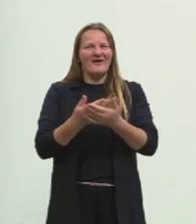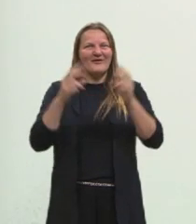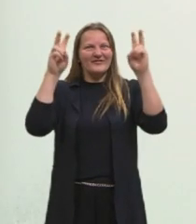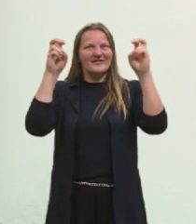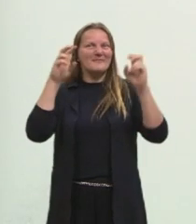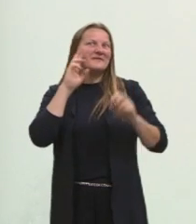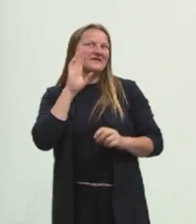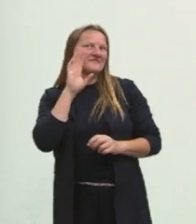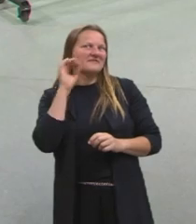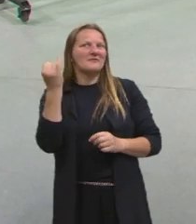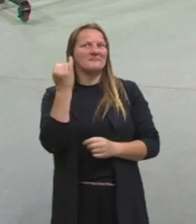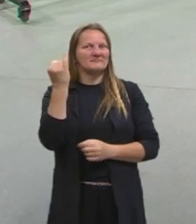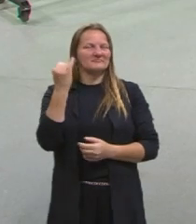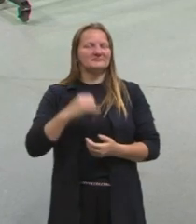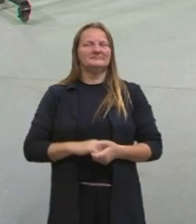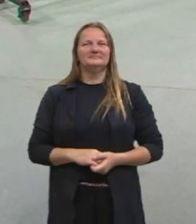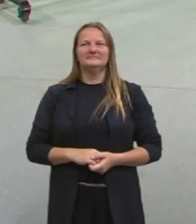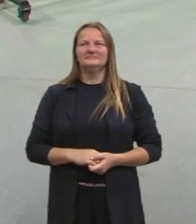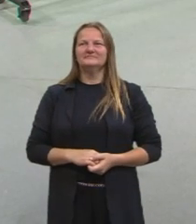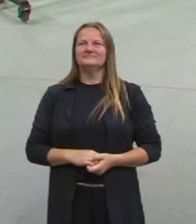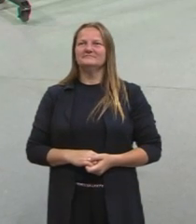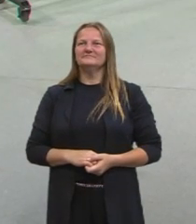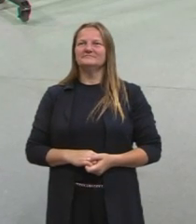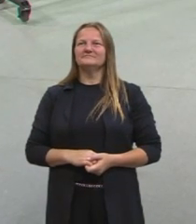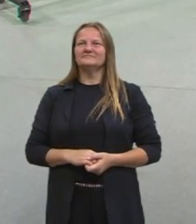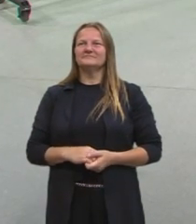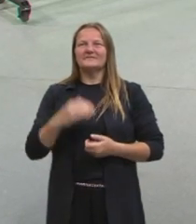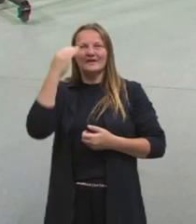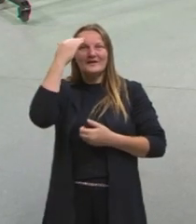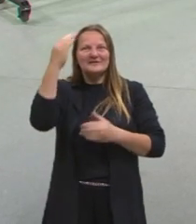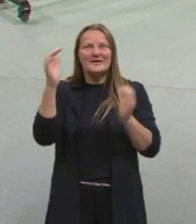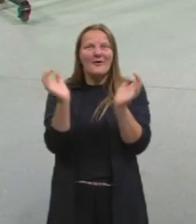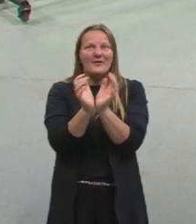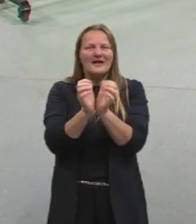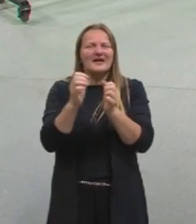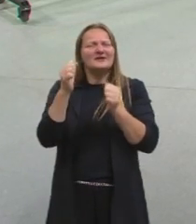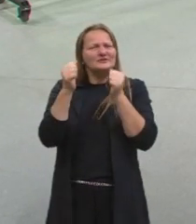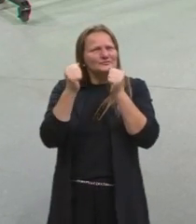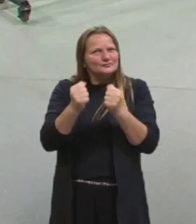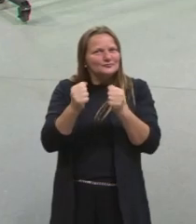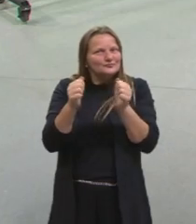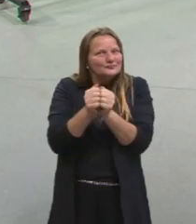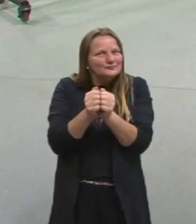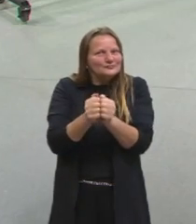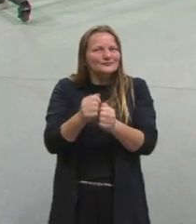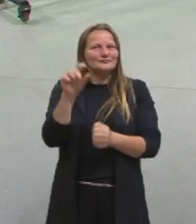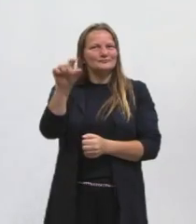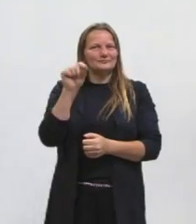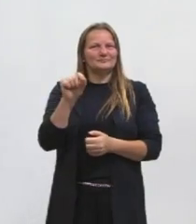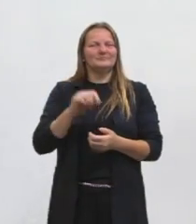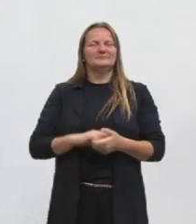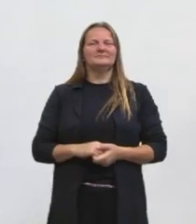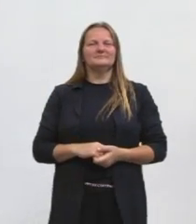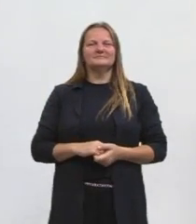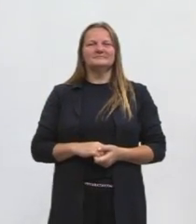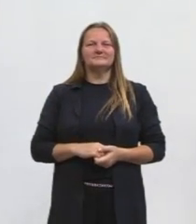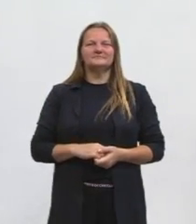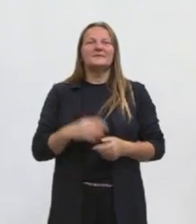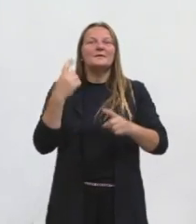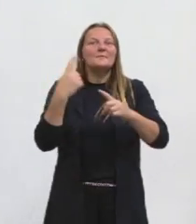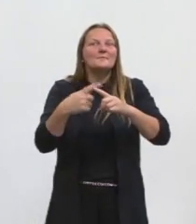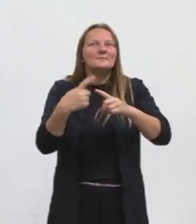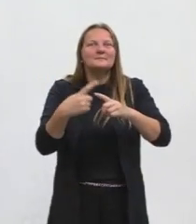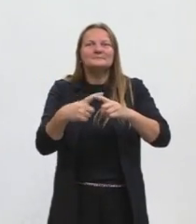muito importante que bacana pessoal agradecer aos colegas que aceitaram o convite aqui de participar dessa nossa aula porque